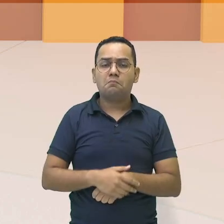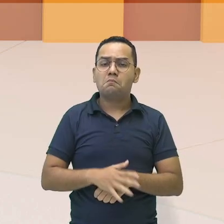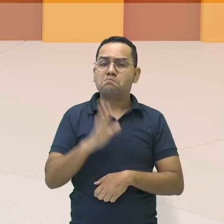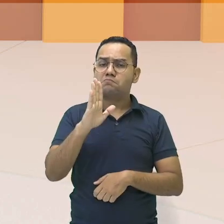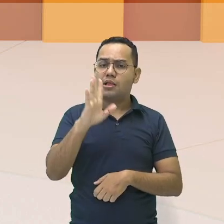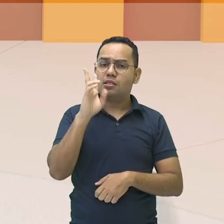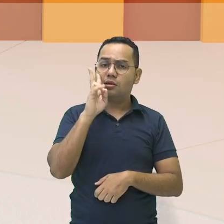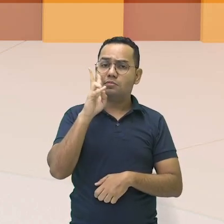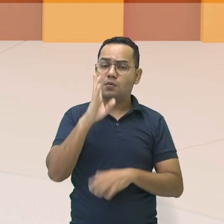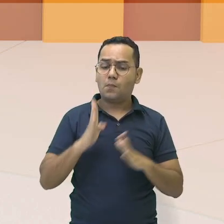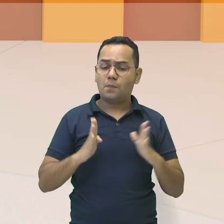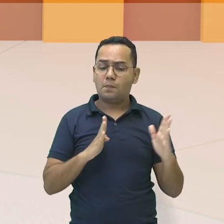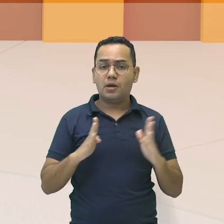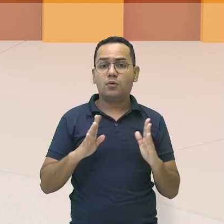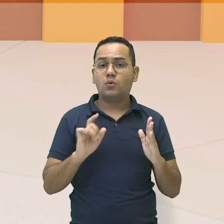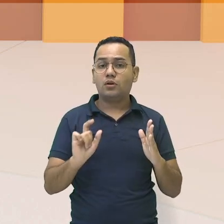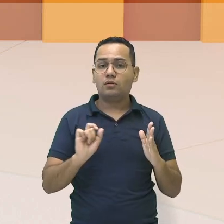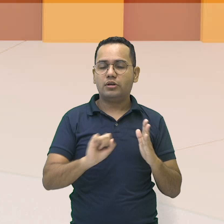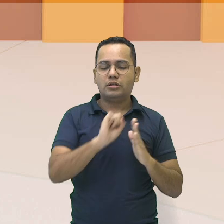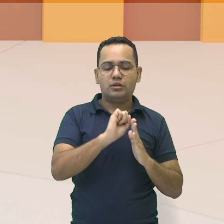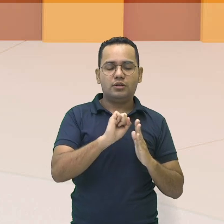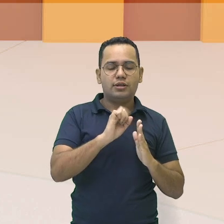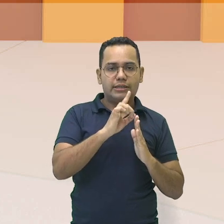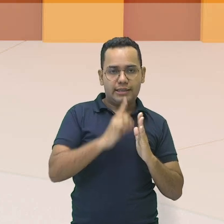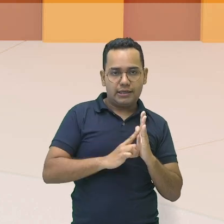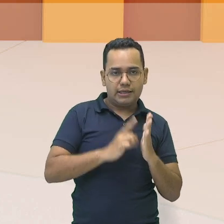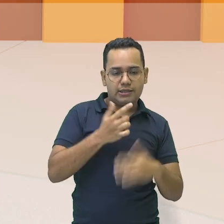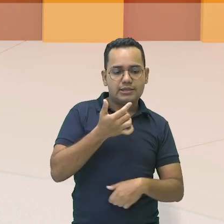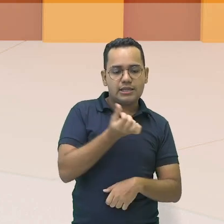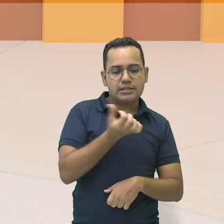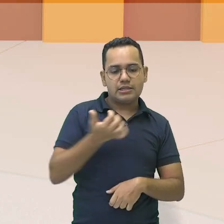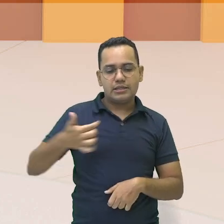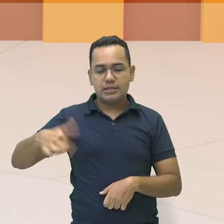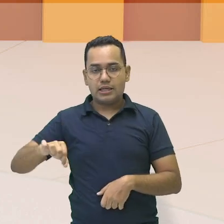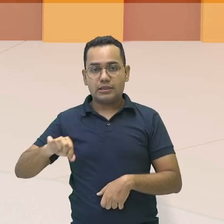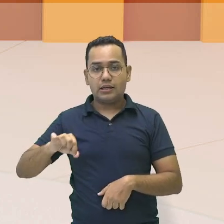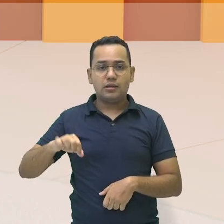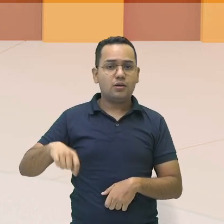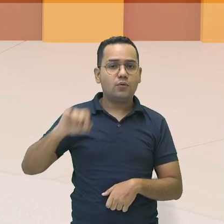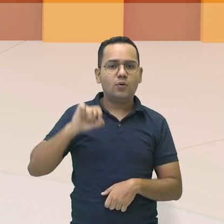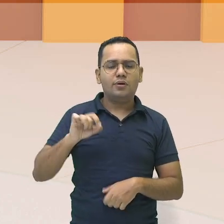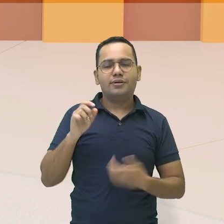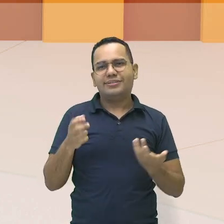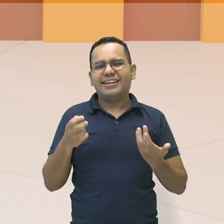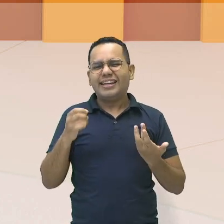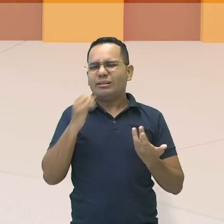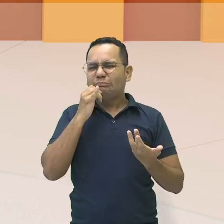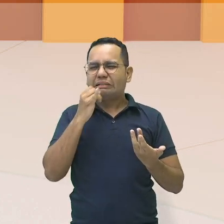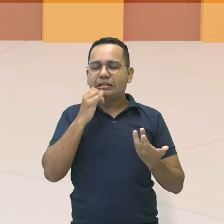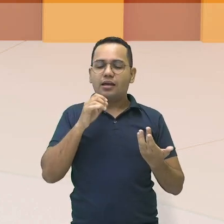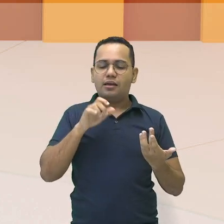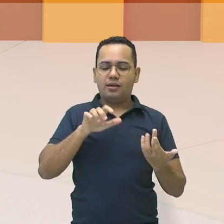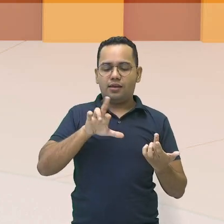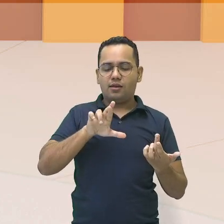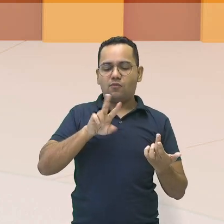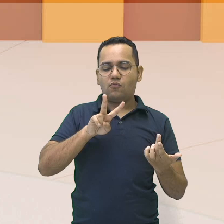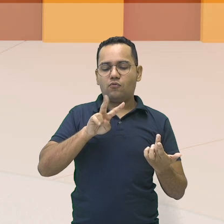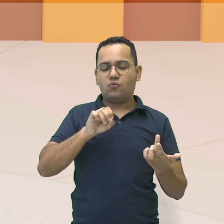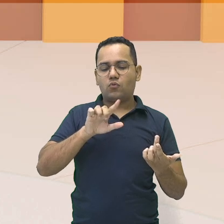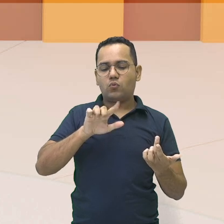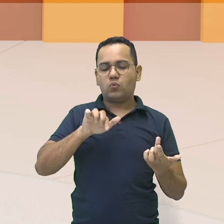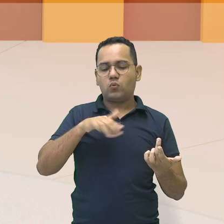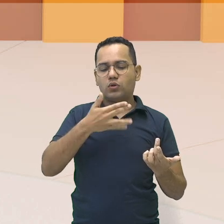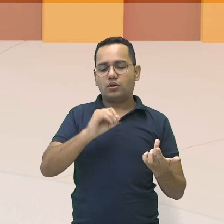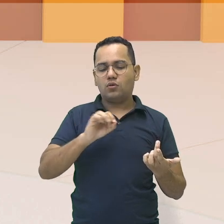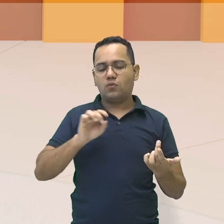70, a gente está vivendo a Revolução Verde, e a gente tem a inserção dos adubos, dos fertilizantes em larga escala na produção agrícola. Então,